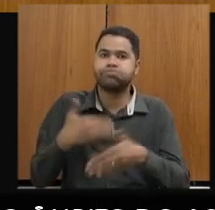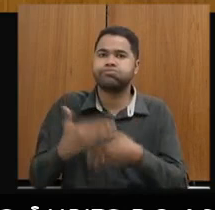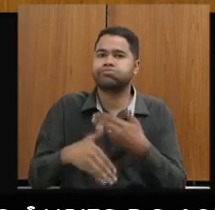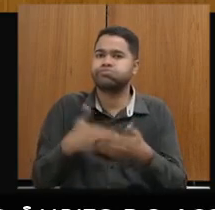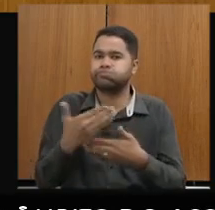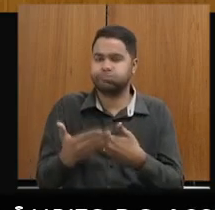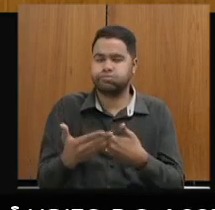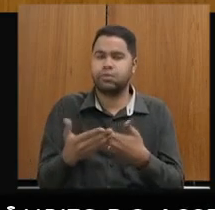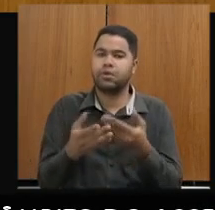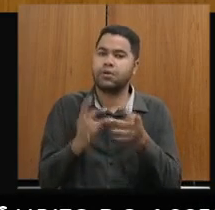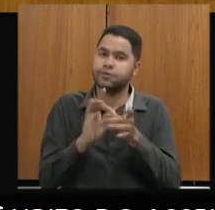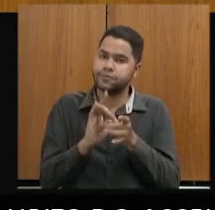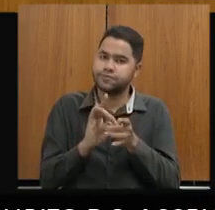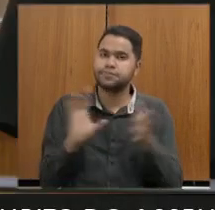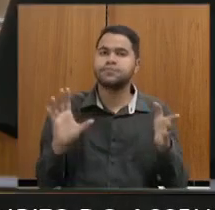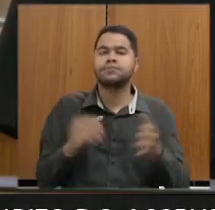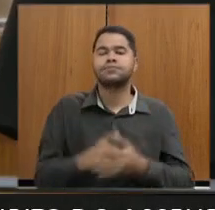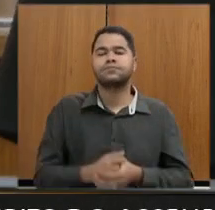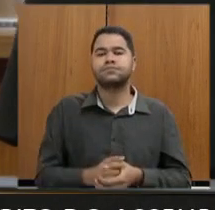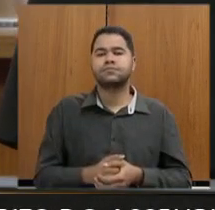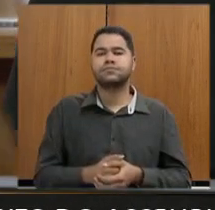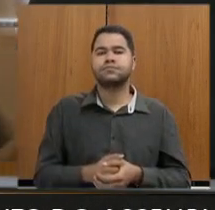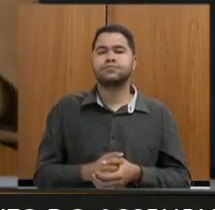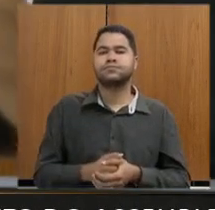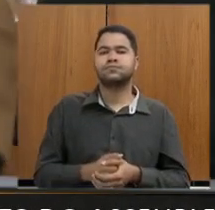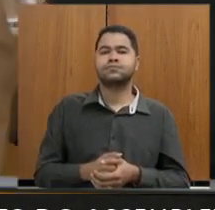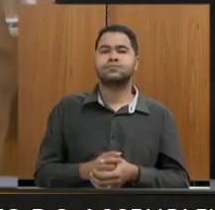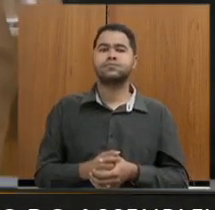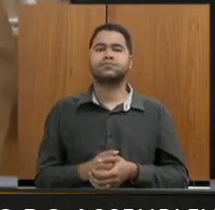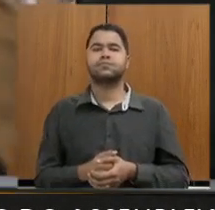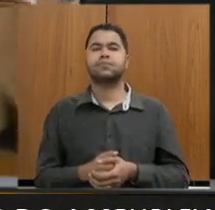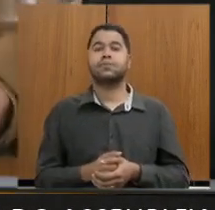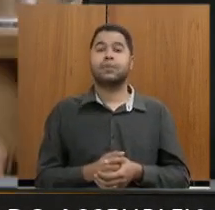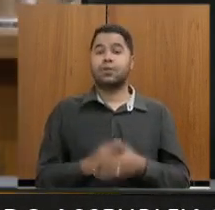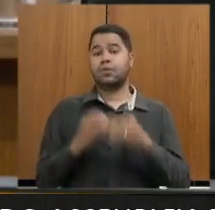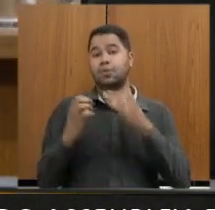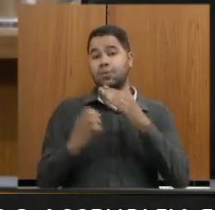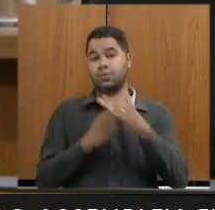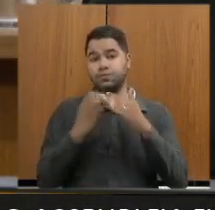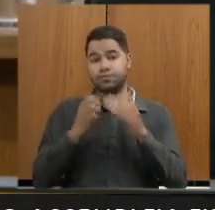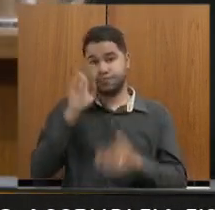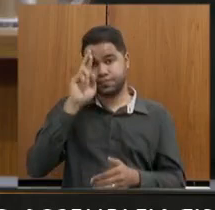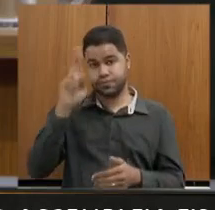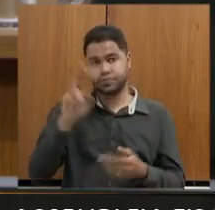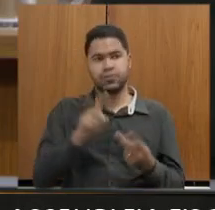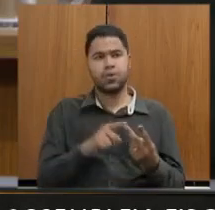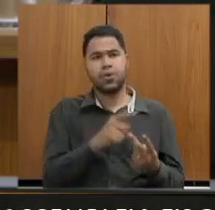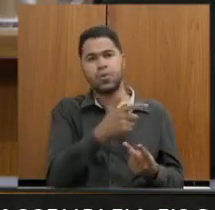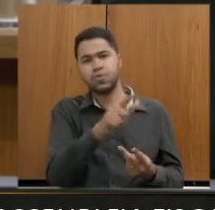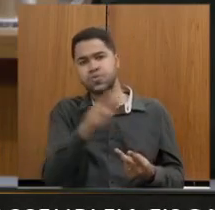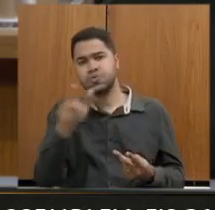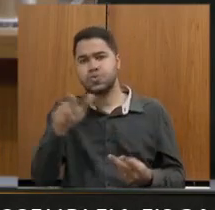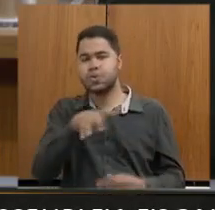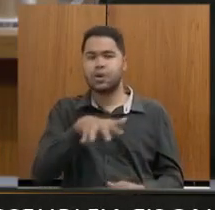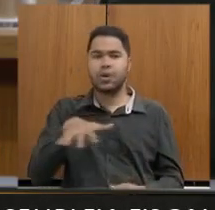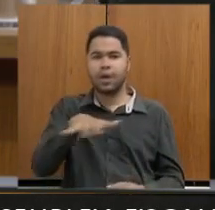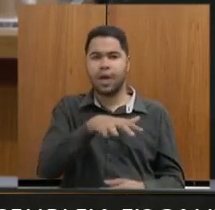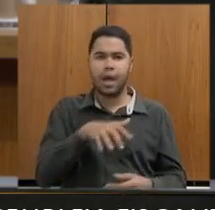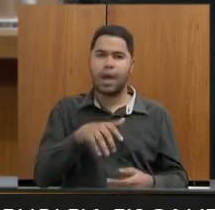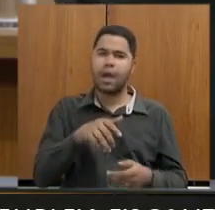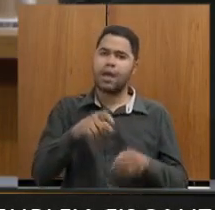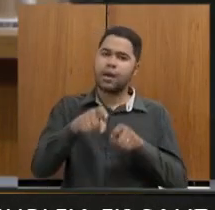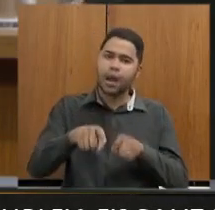vetor que permite né é que os empresários né e os demais aí da área né de